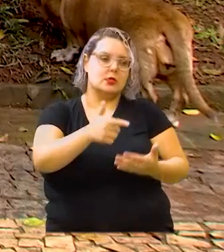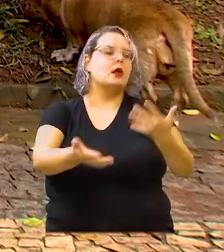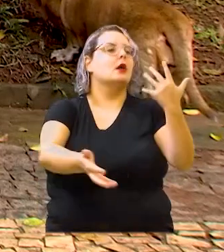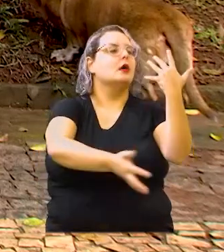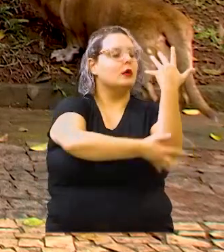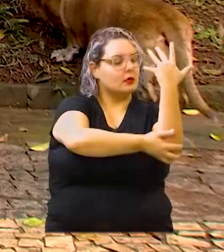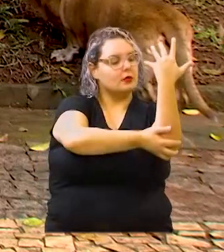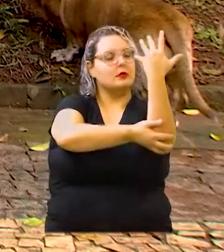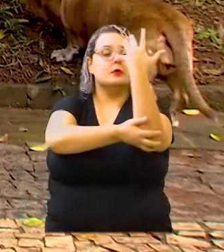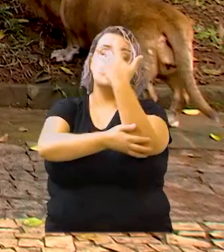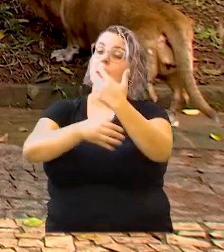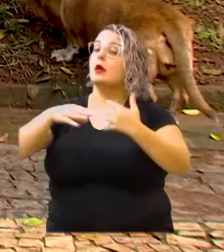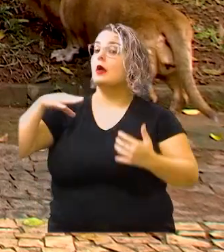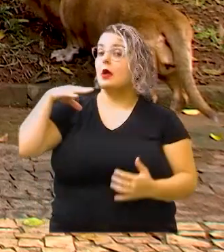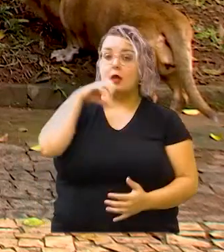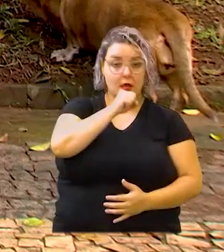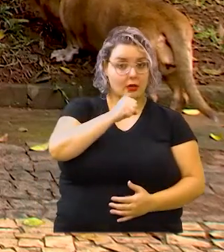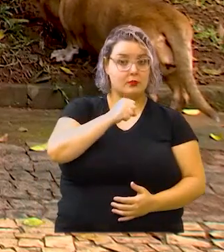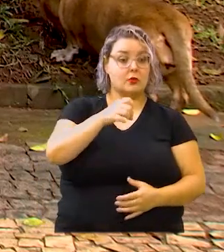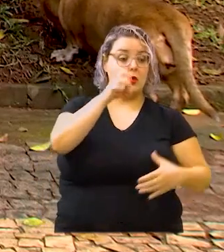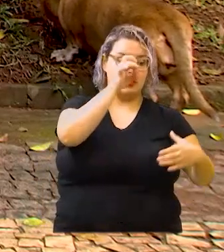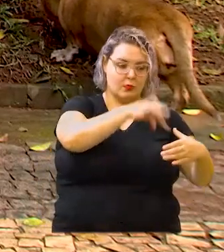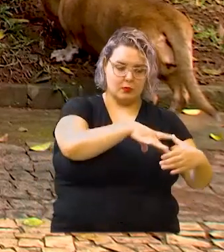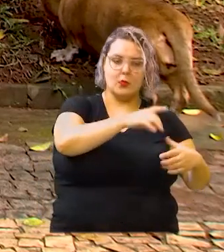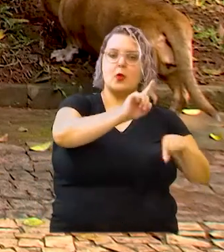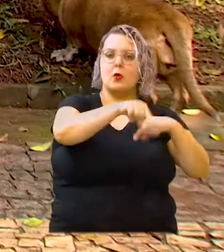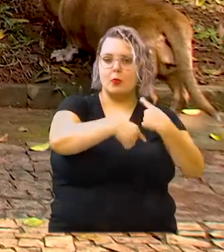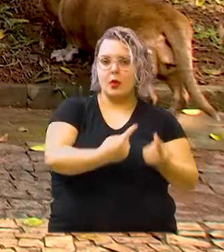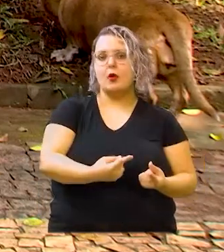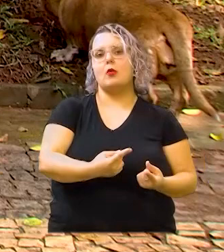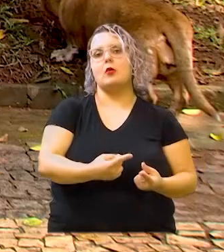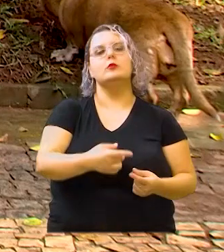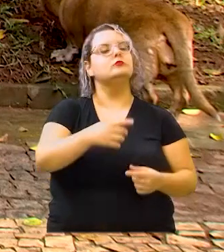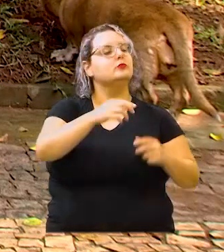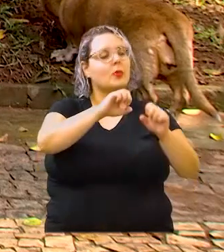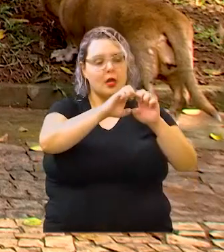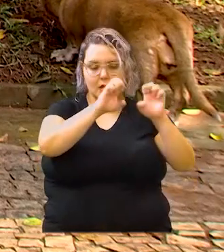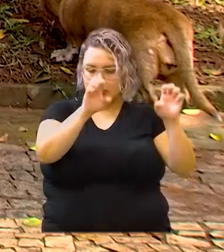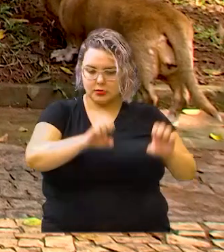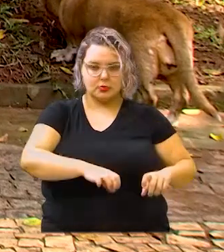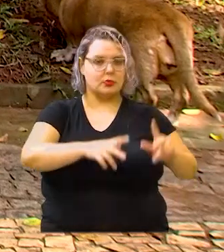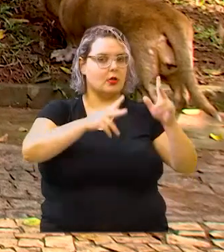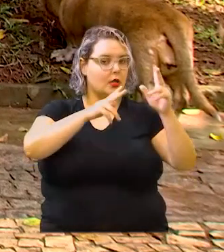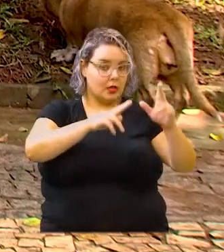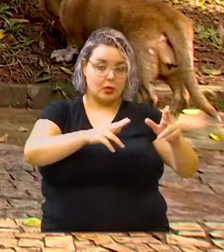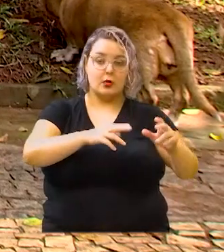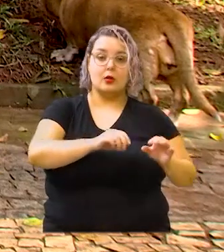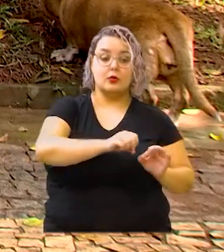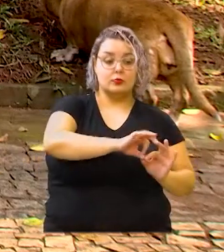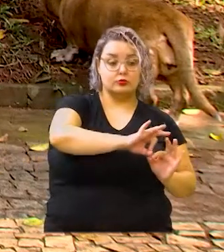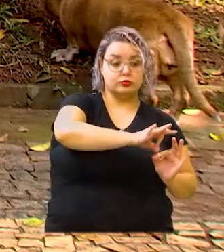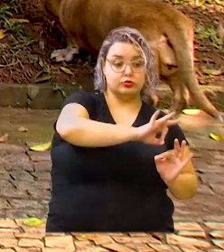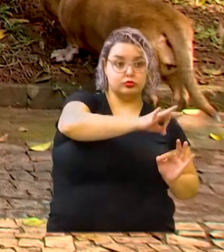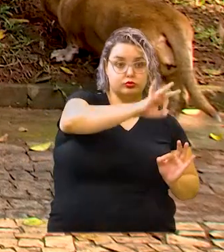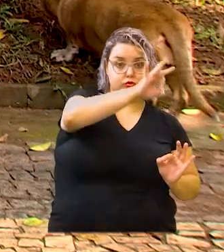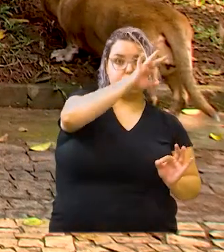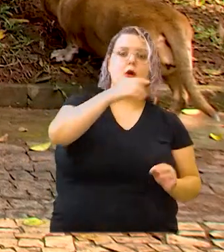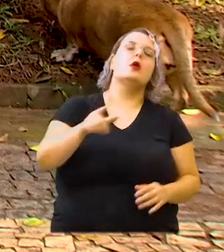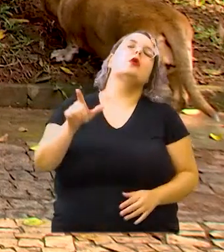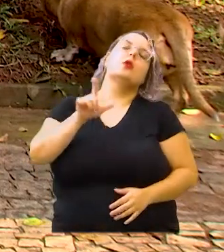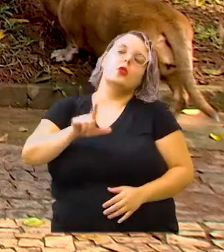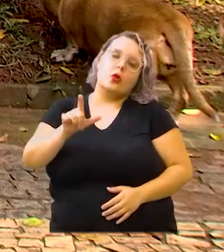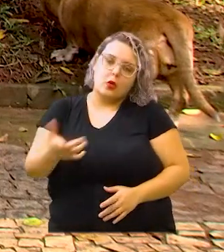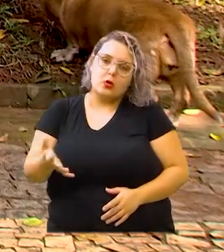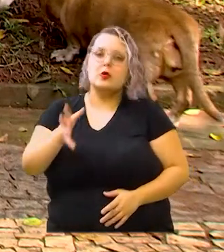aí remove, mas imediatamente replante uma outra árvore da mesma estrutura, né? Que vai crescer, claro que